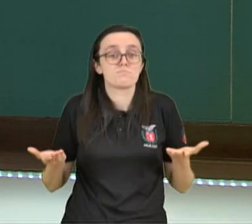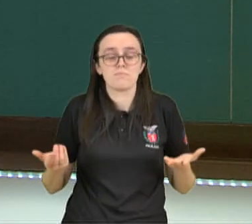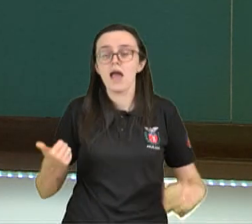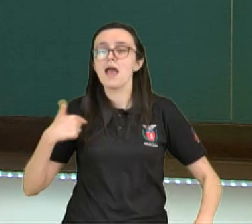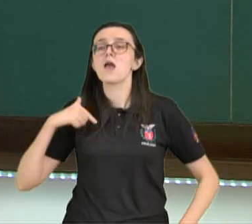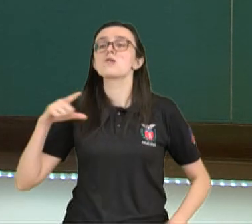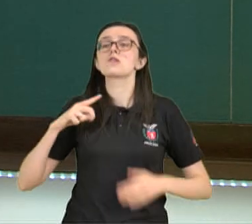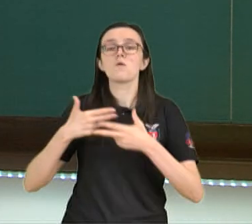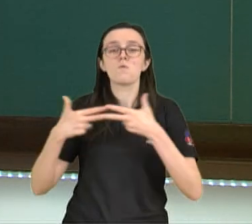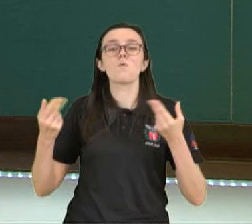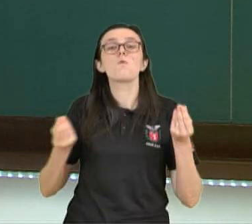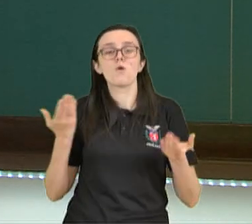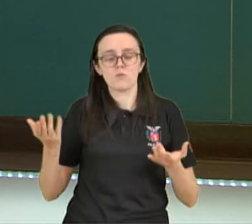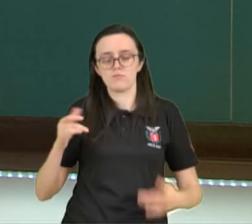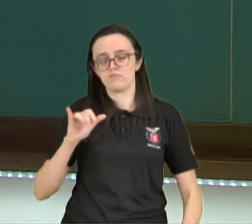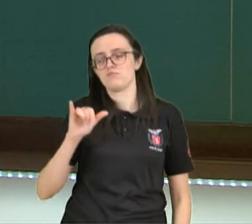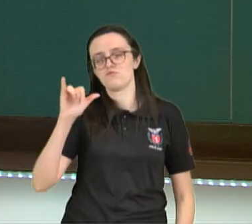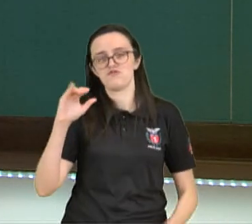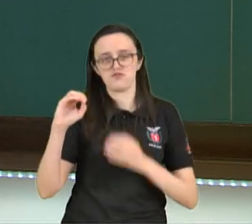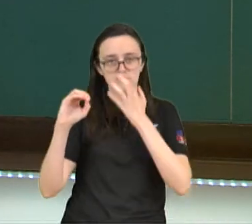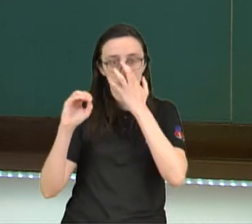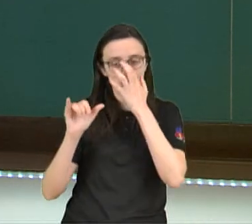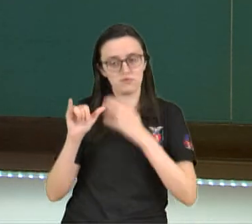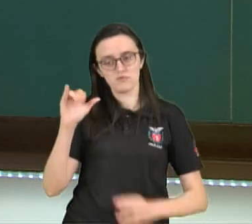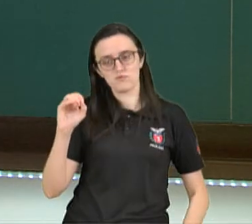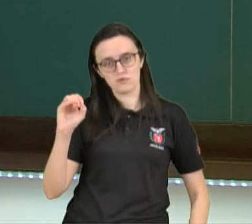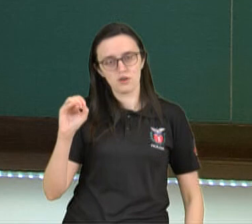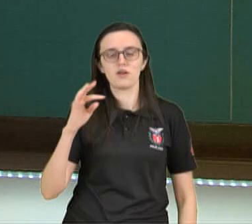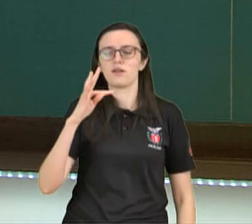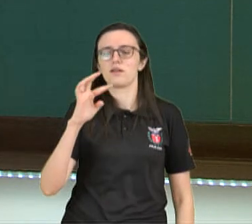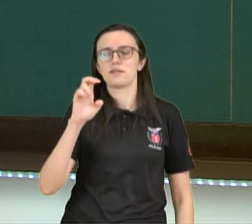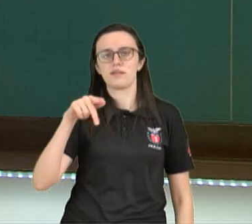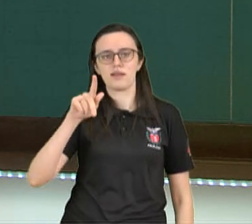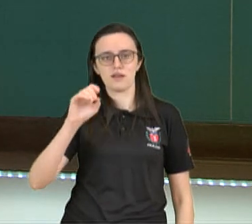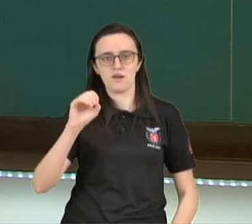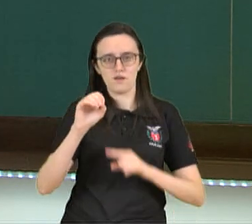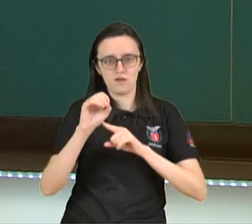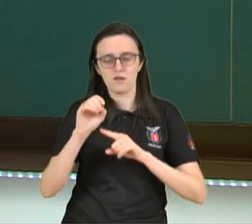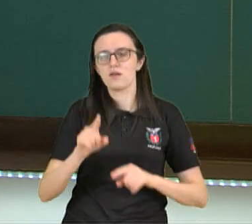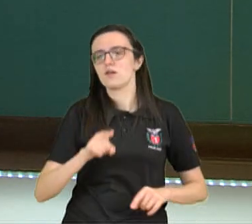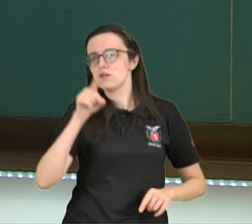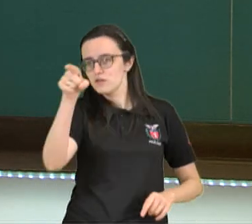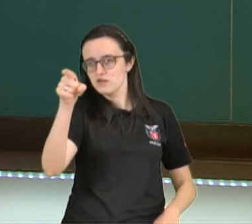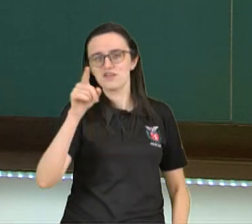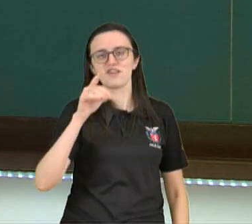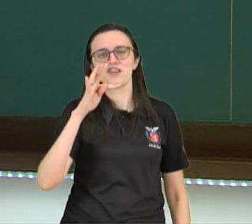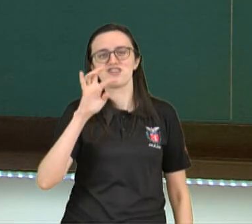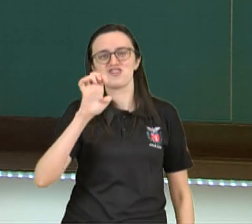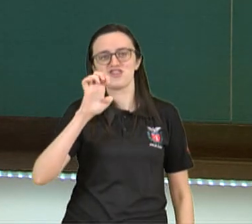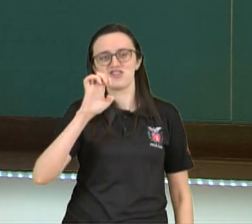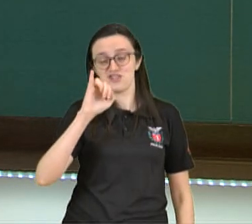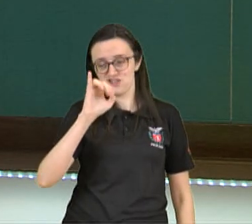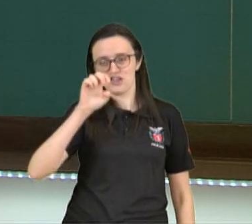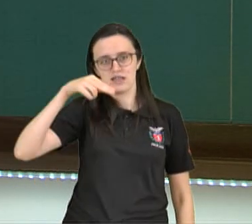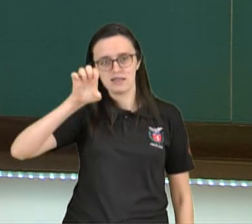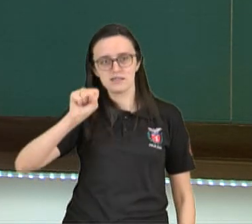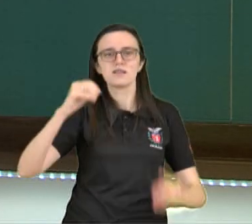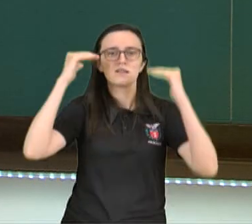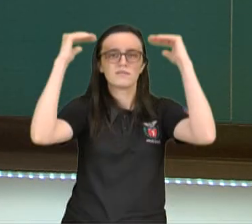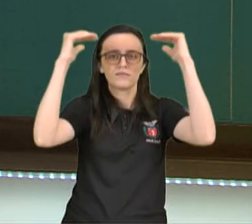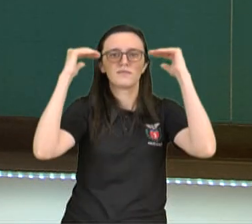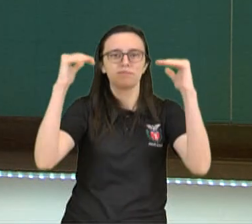algo? Uso o yo, né? Yo tengo. Tu tienes. Él, ella ou usted